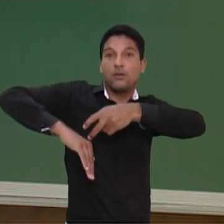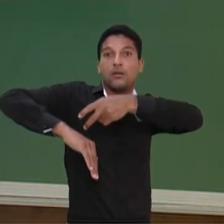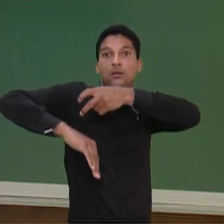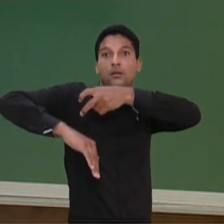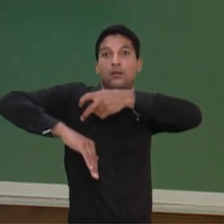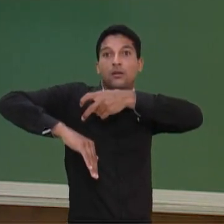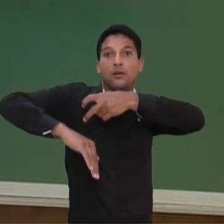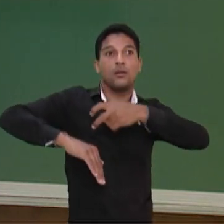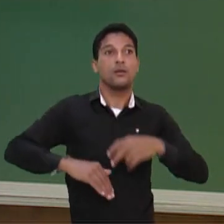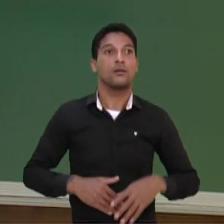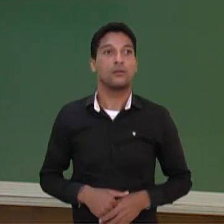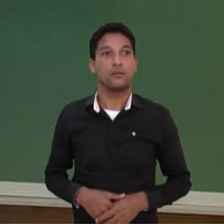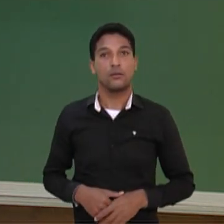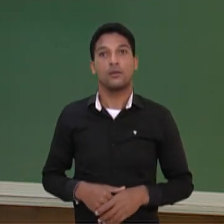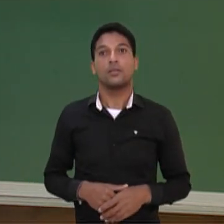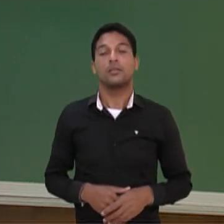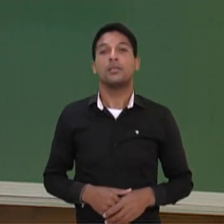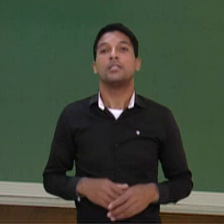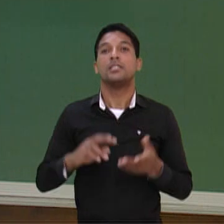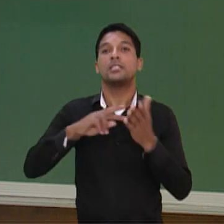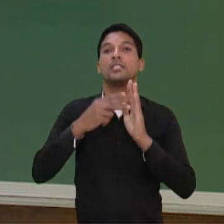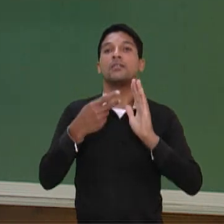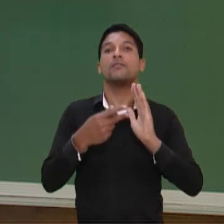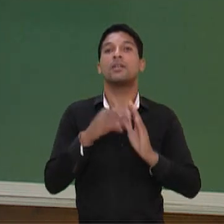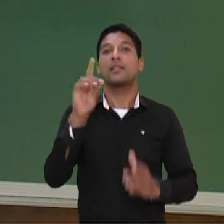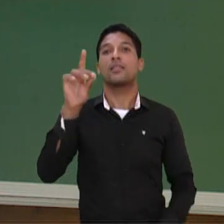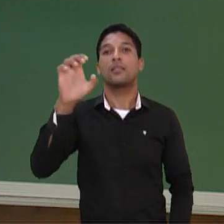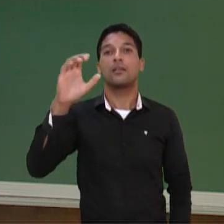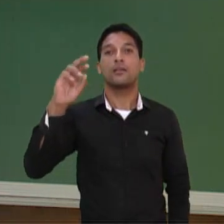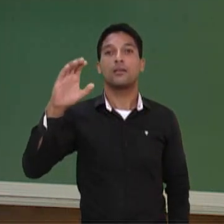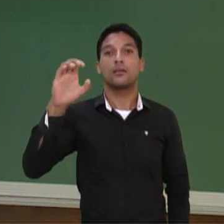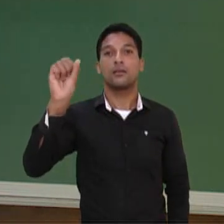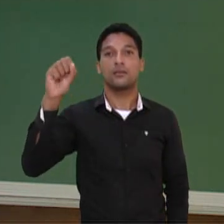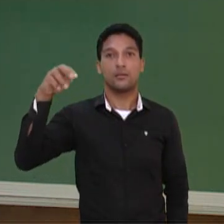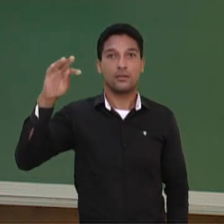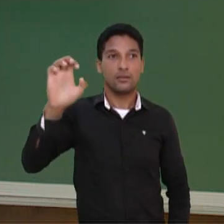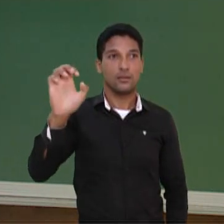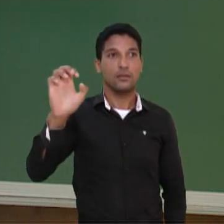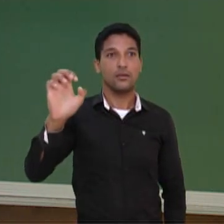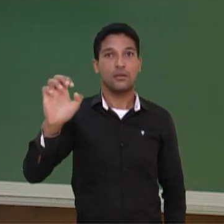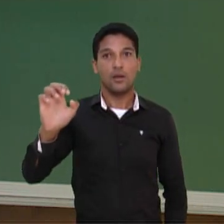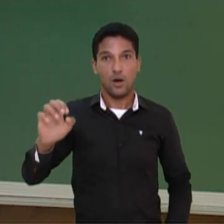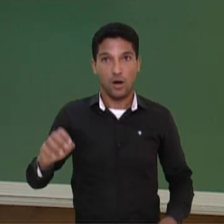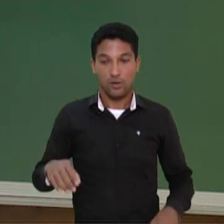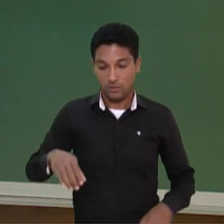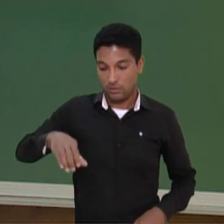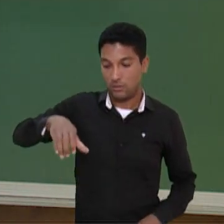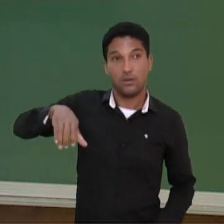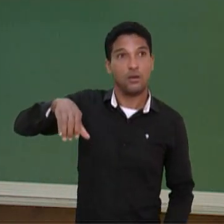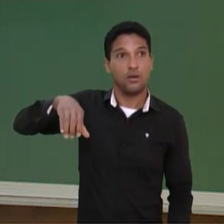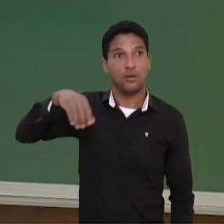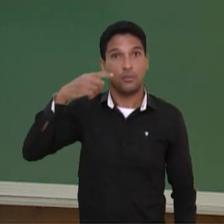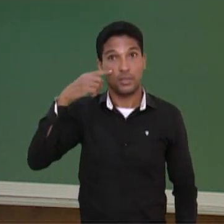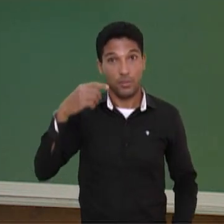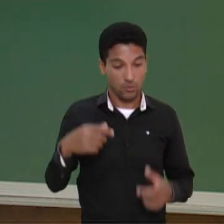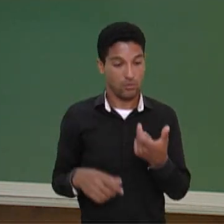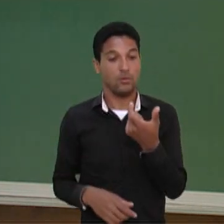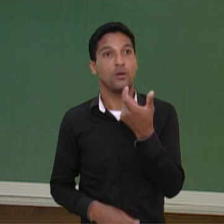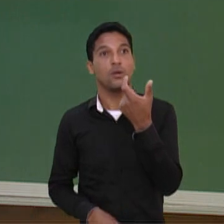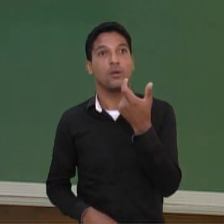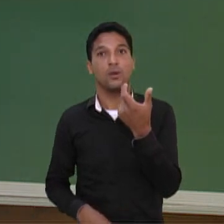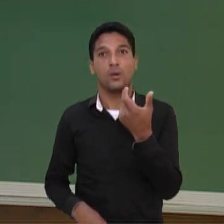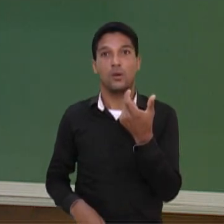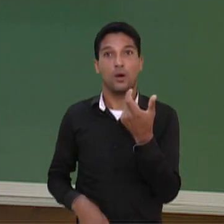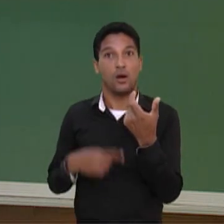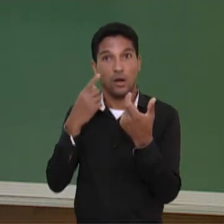ó, esse aqui é o meu sentido decrescente. Chega num ponto, a parábola inverte o sentido e ela começa a